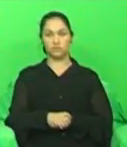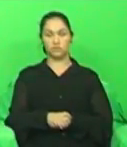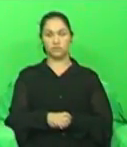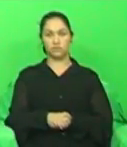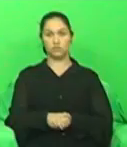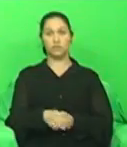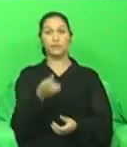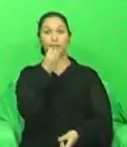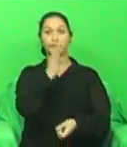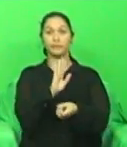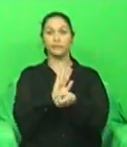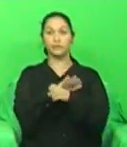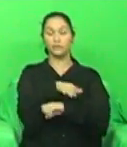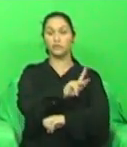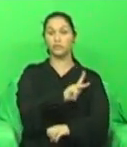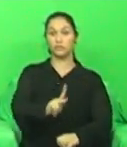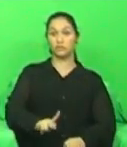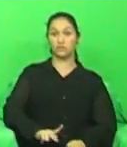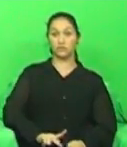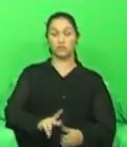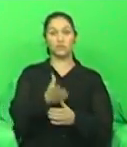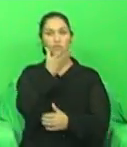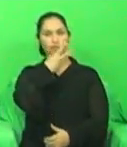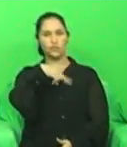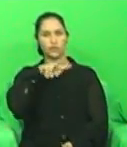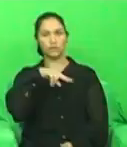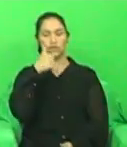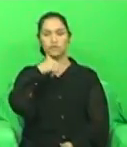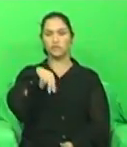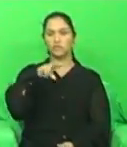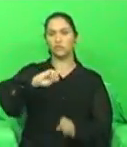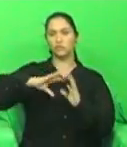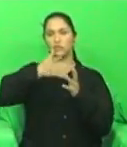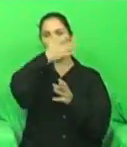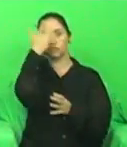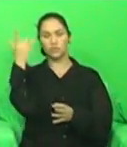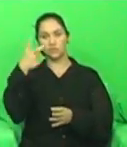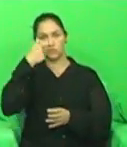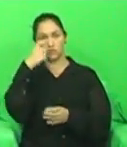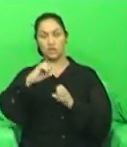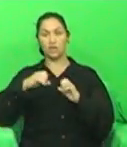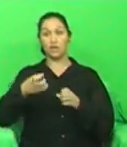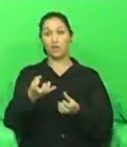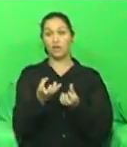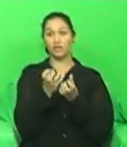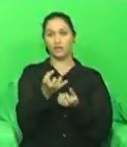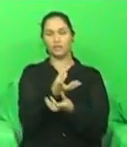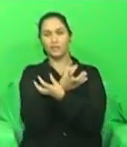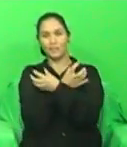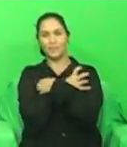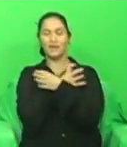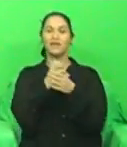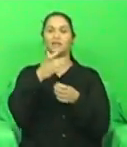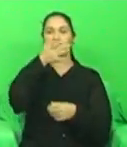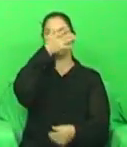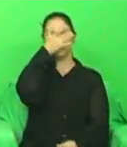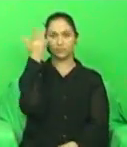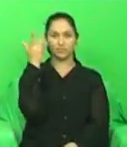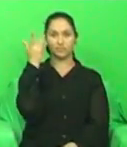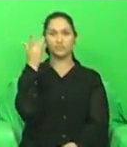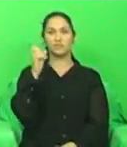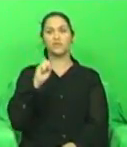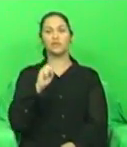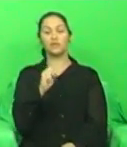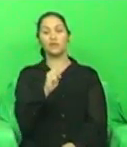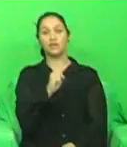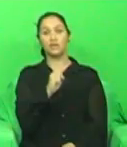presente - a mesa vereadores vereadoras pornôs assistir e mandar um abraço nós por exemplo consegue nossa região agrícola de grande parte da